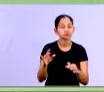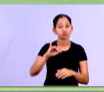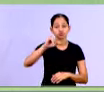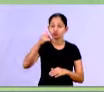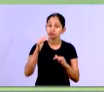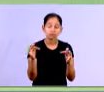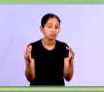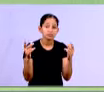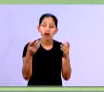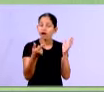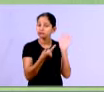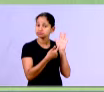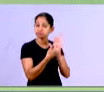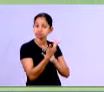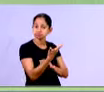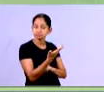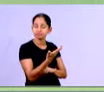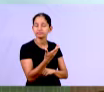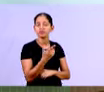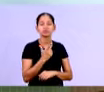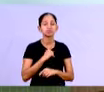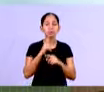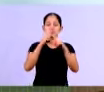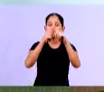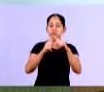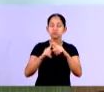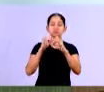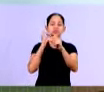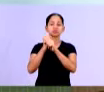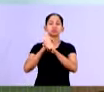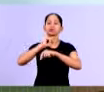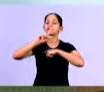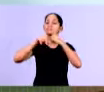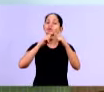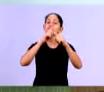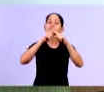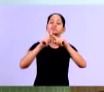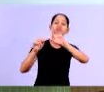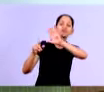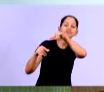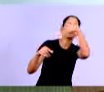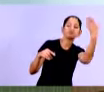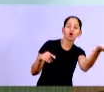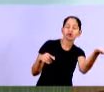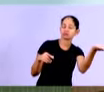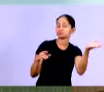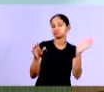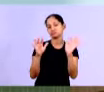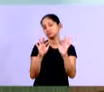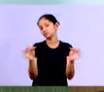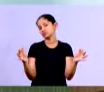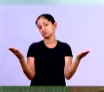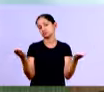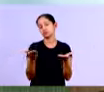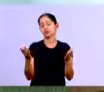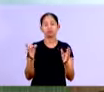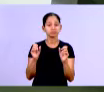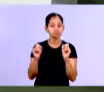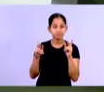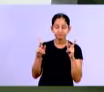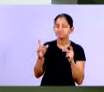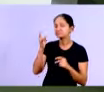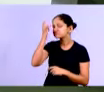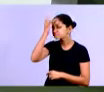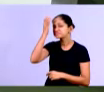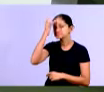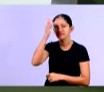isso. Multiplica, soma e multiplica pelo valor que está fora, que é o nosso valor presente. Certo, Rafael? Muito fácil